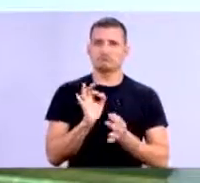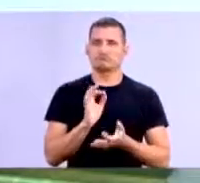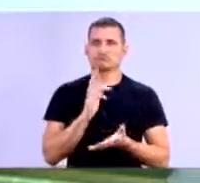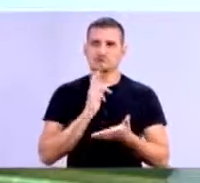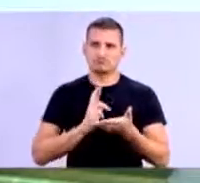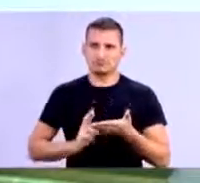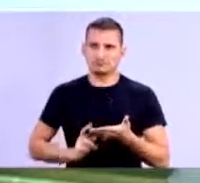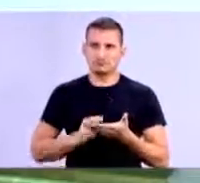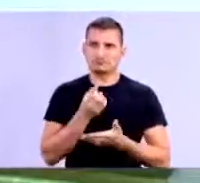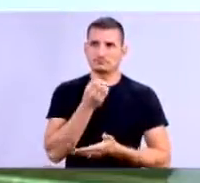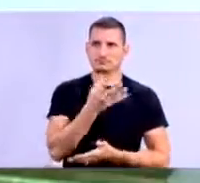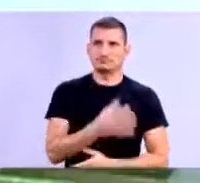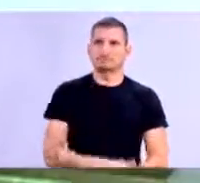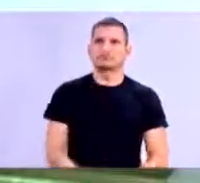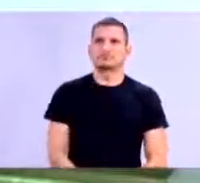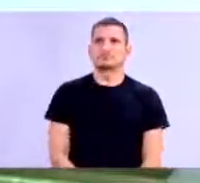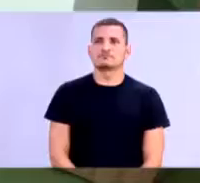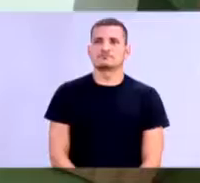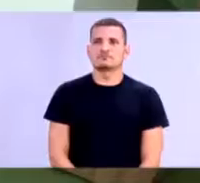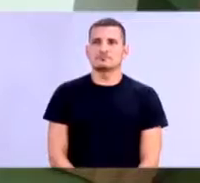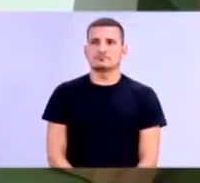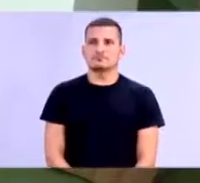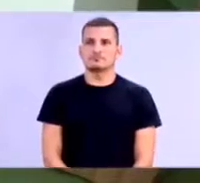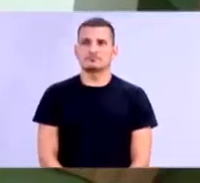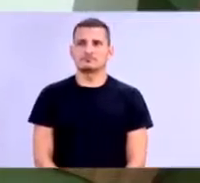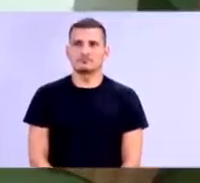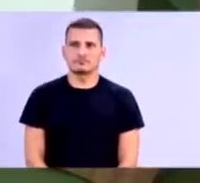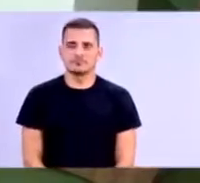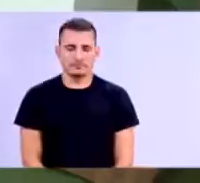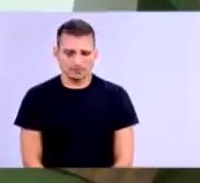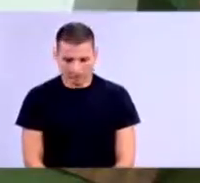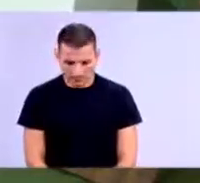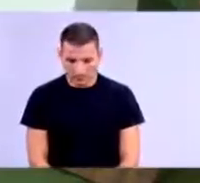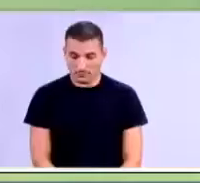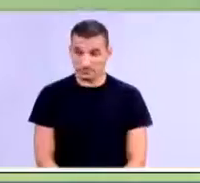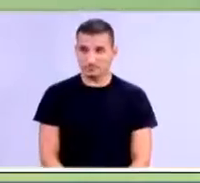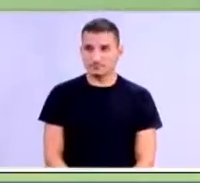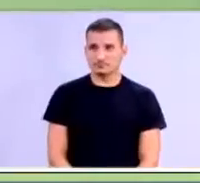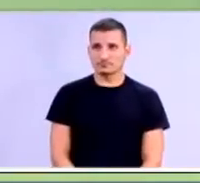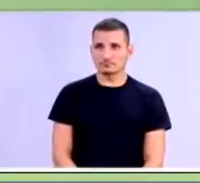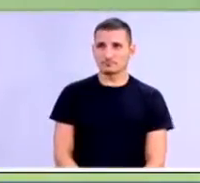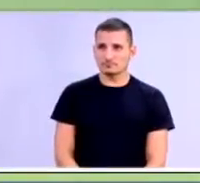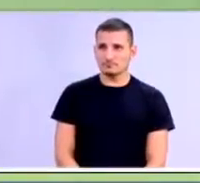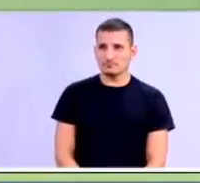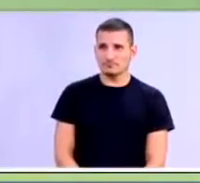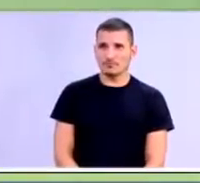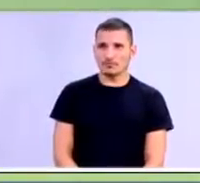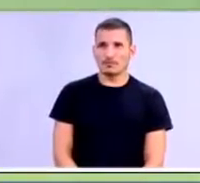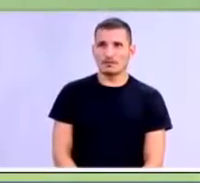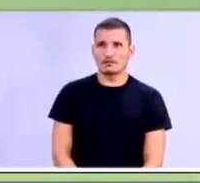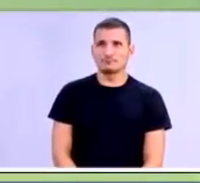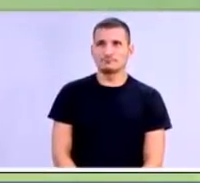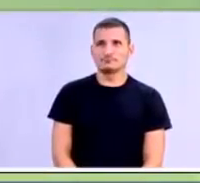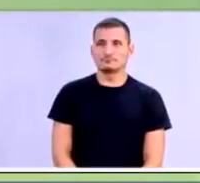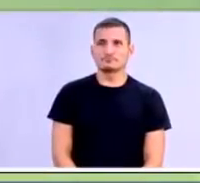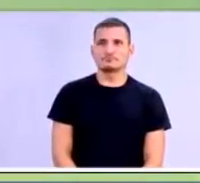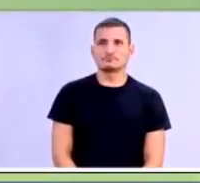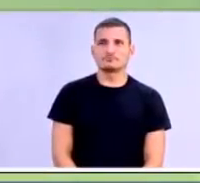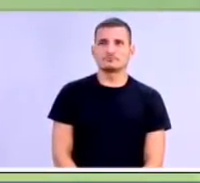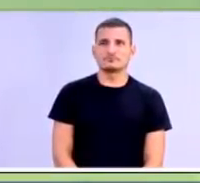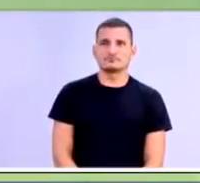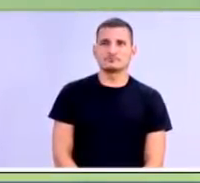né? Isso. Podemos passar, então, para a segunda questão? Vamos. Vejamos. Então, nós vamos selecionar novamente